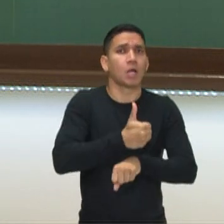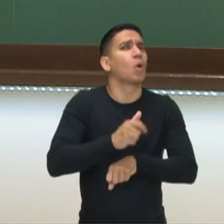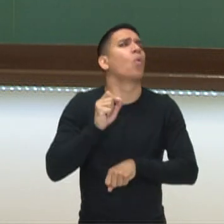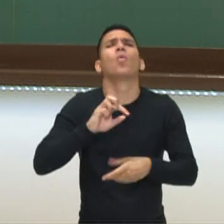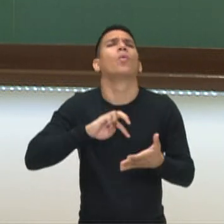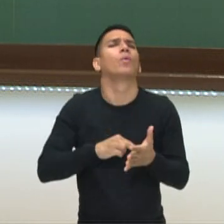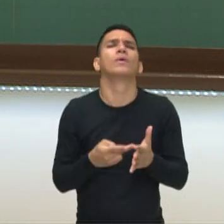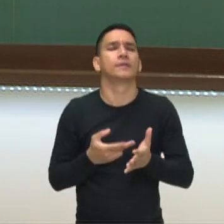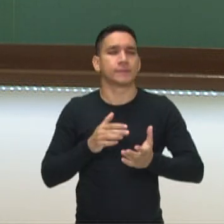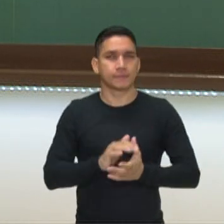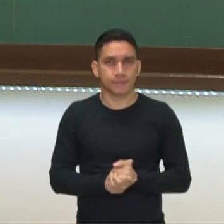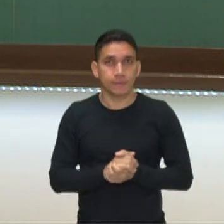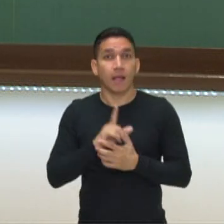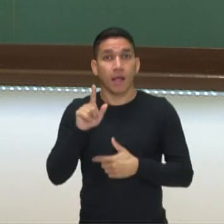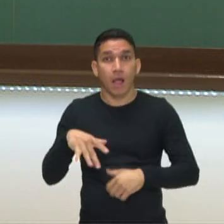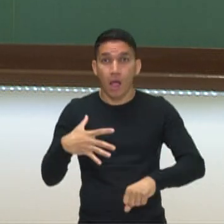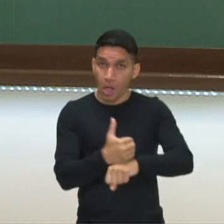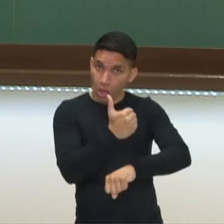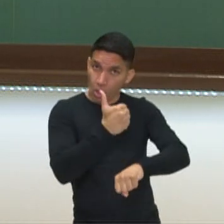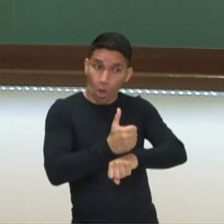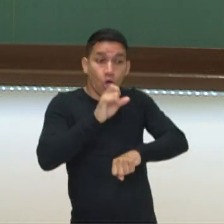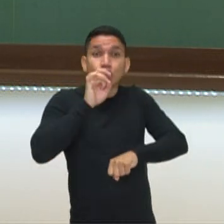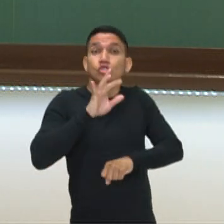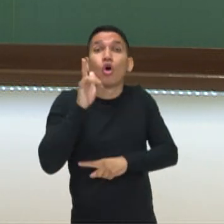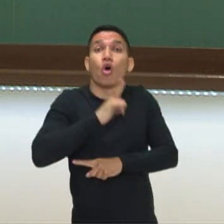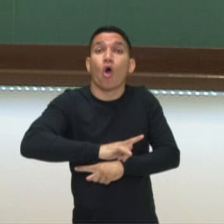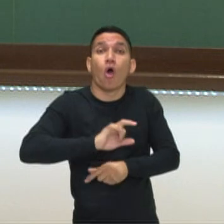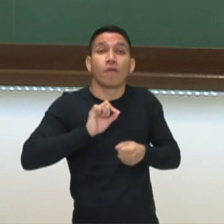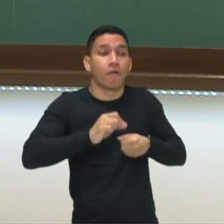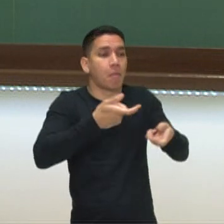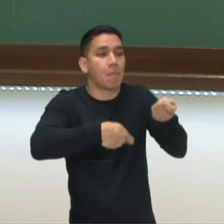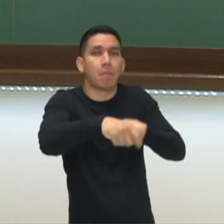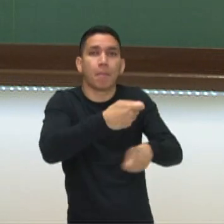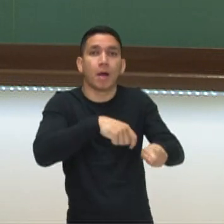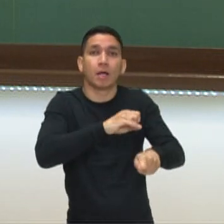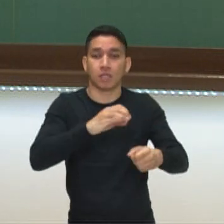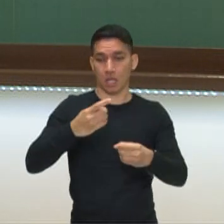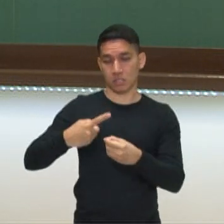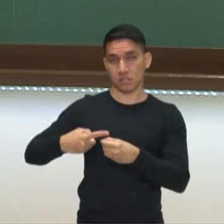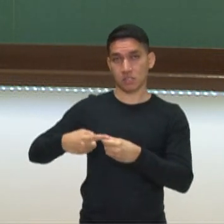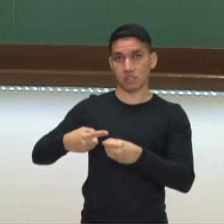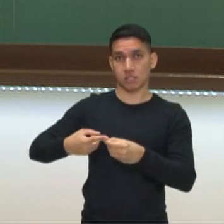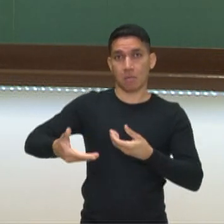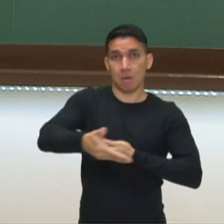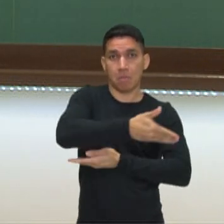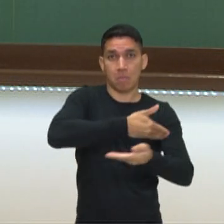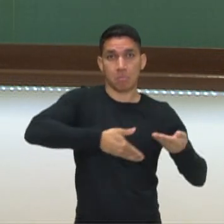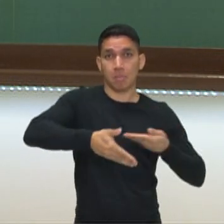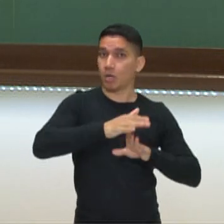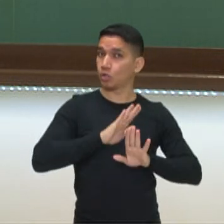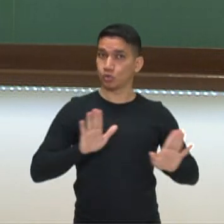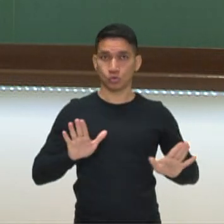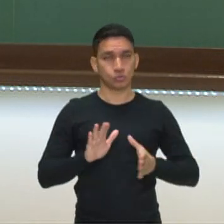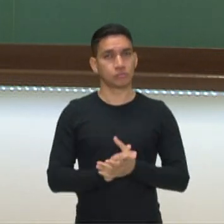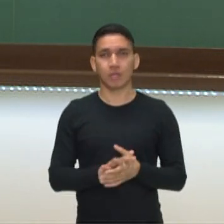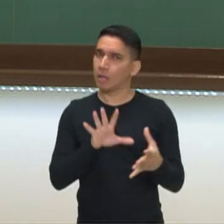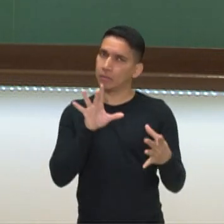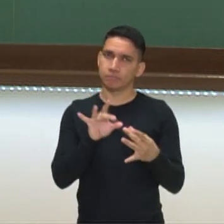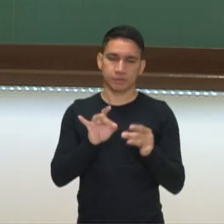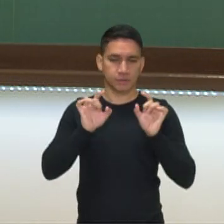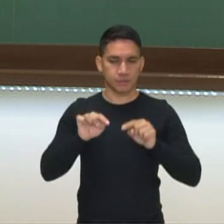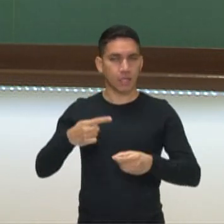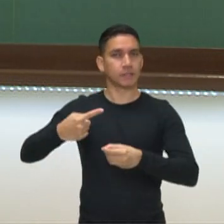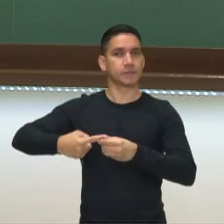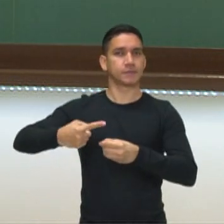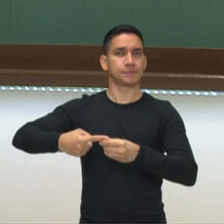pacto colonial? A colônia só poderia comercializar com a metrópole. Veja, as colônias deveriam comercializar